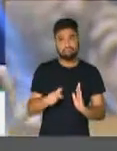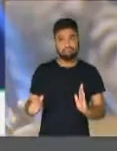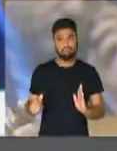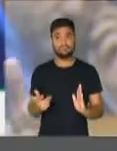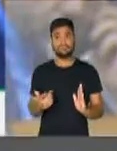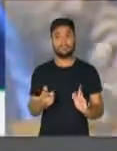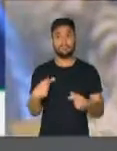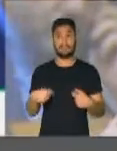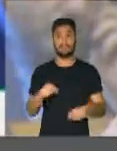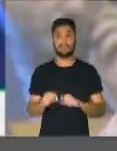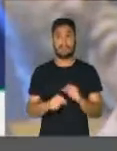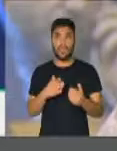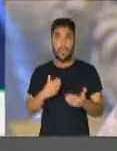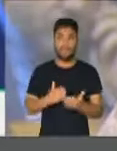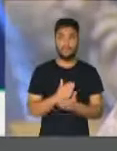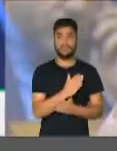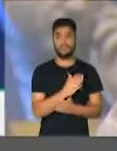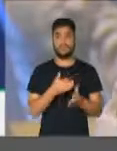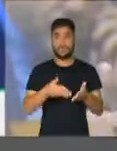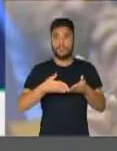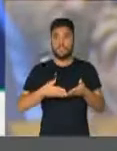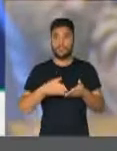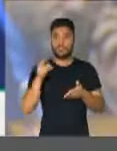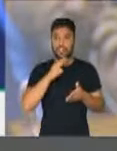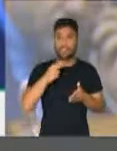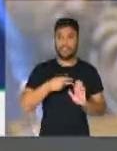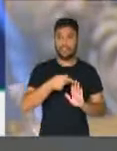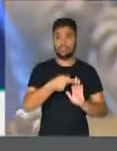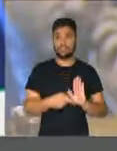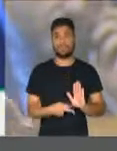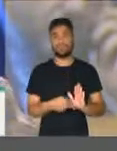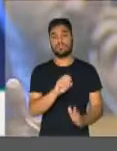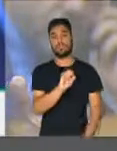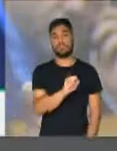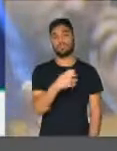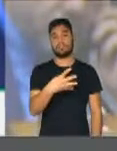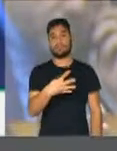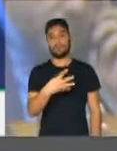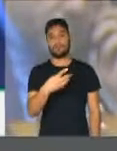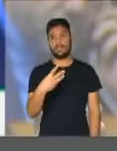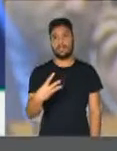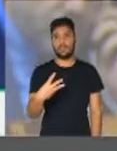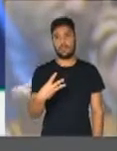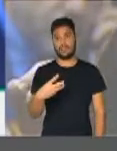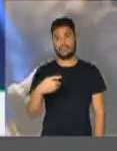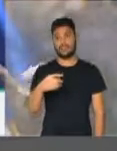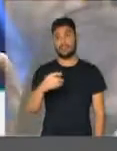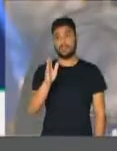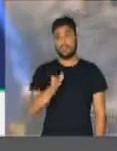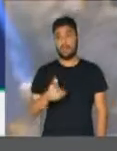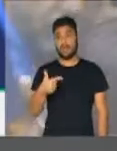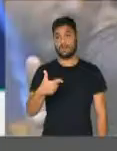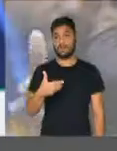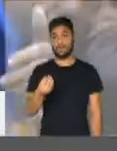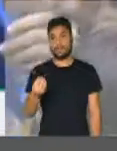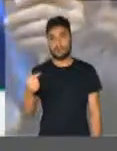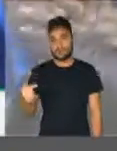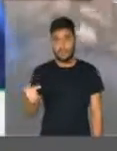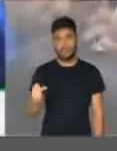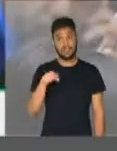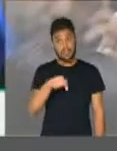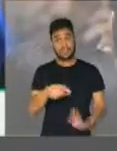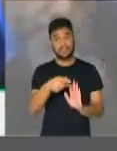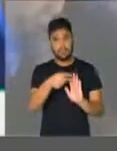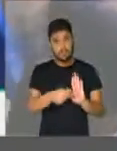fazer para a aprovação da urgência do projeto 843/2007. Ele é oportuno,